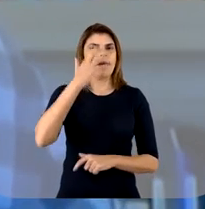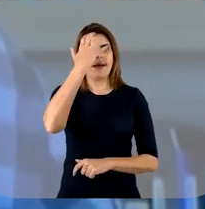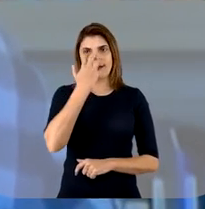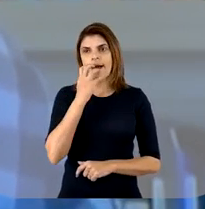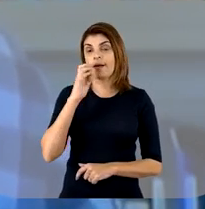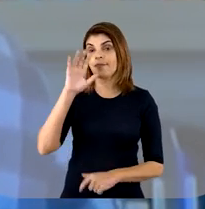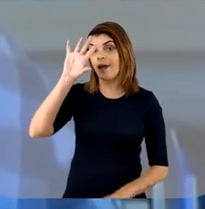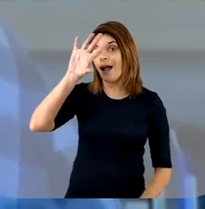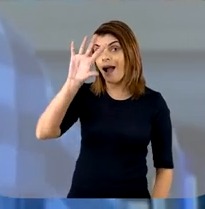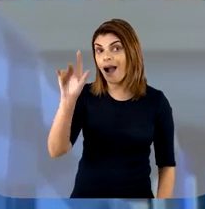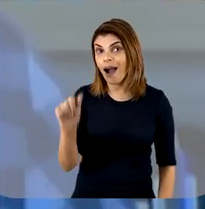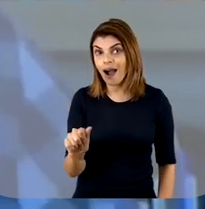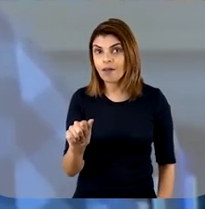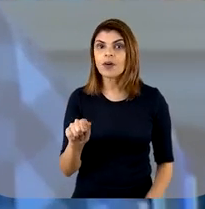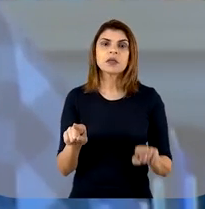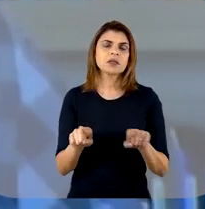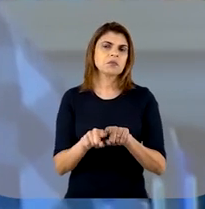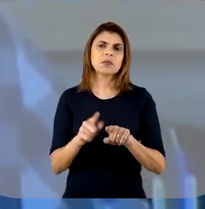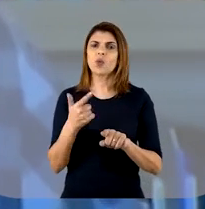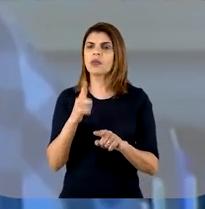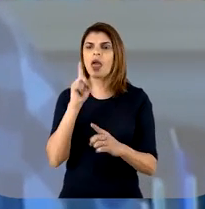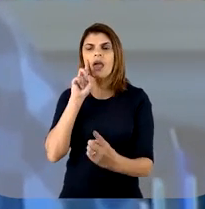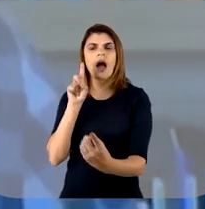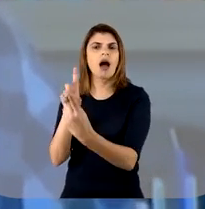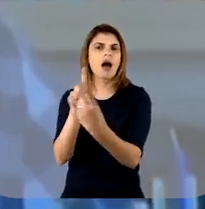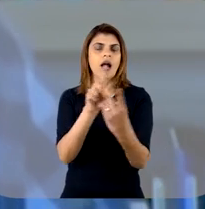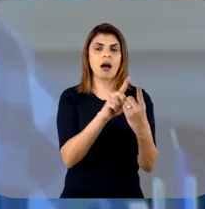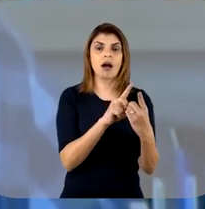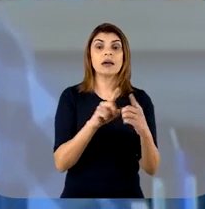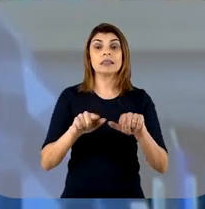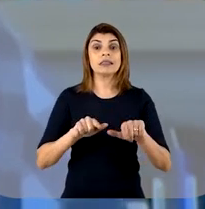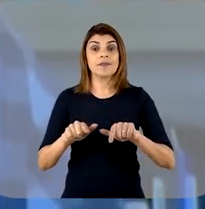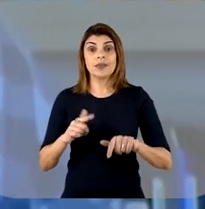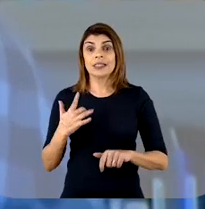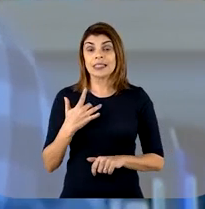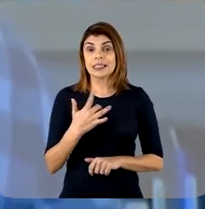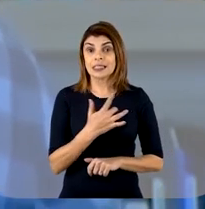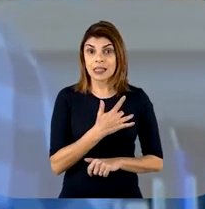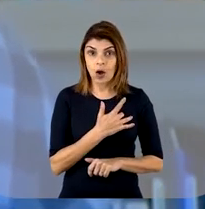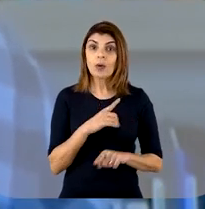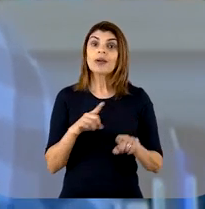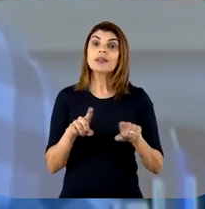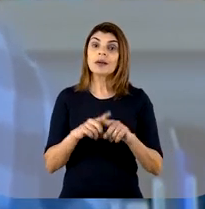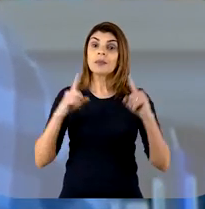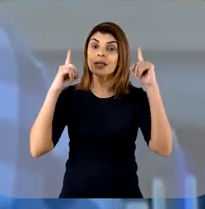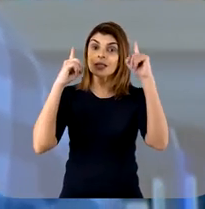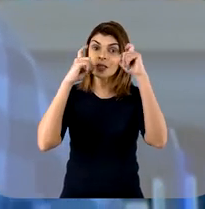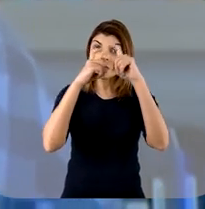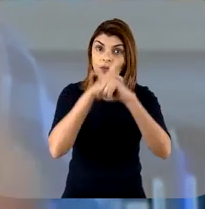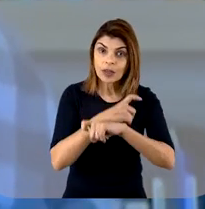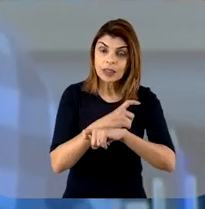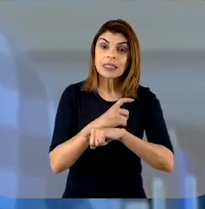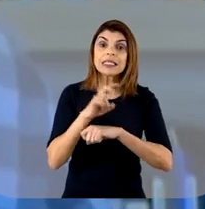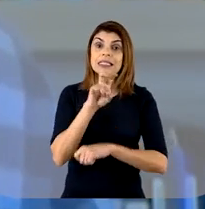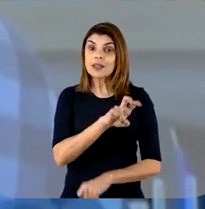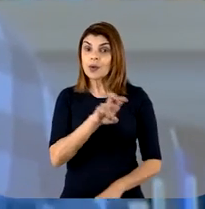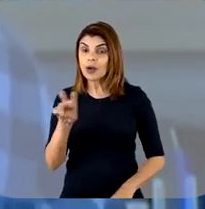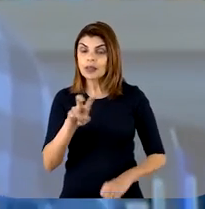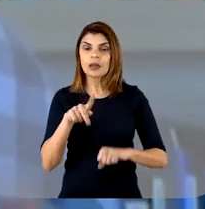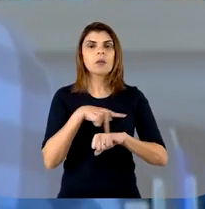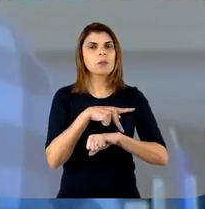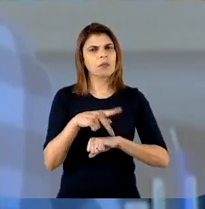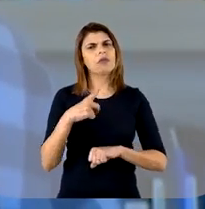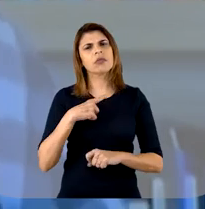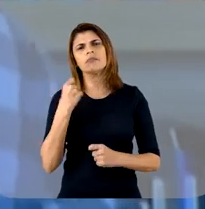na África, tanto a ausência de acesso aos serviços de saúde, mas também dificuldades de acesso nos 55 países, é claro,